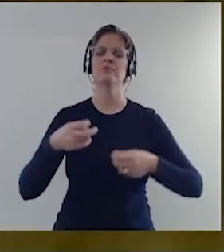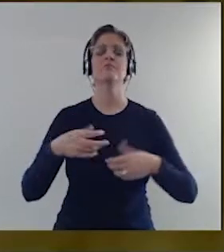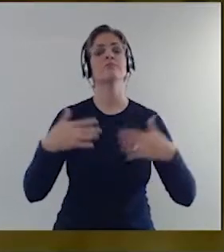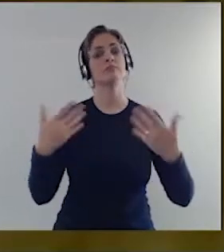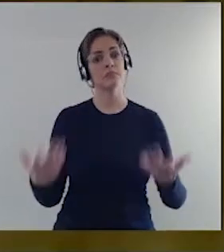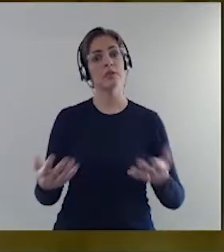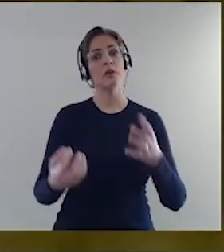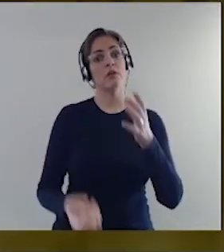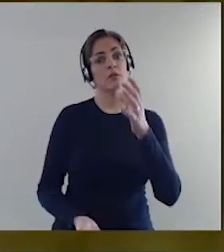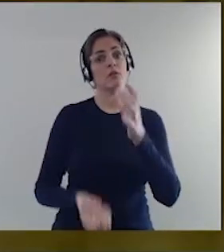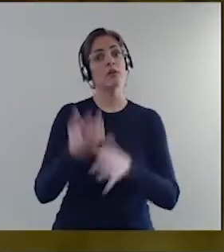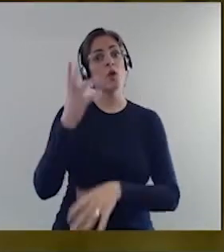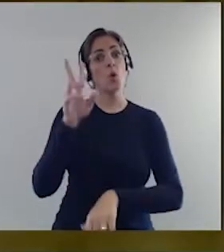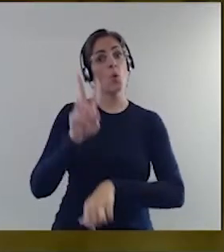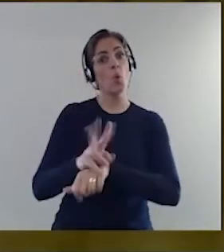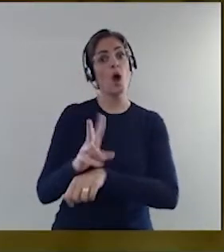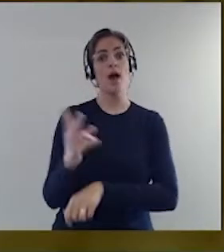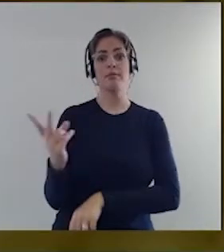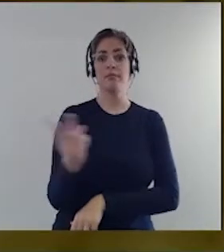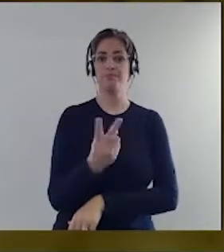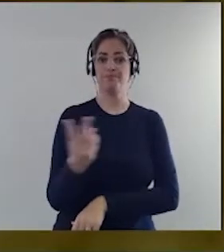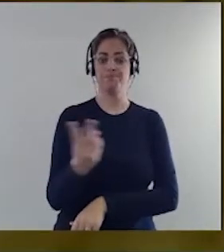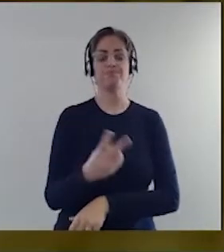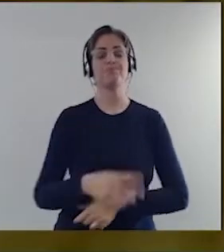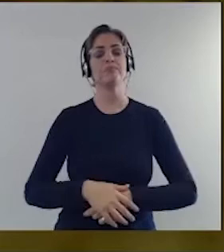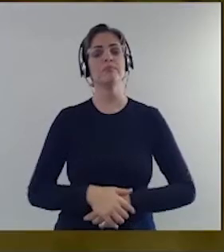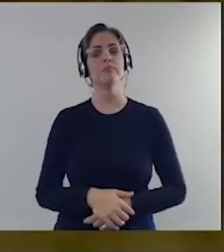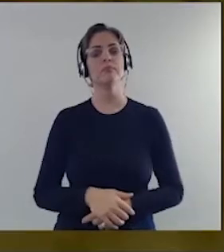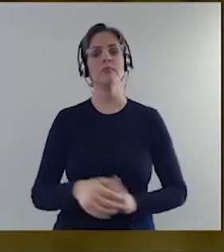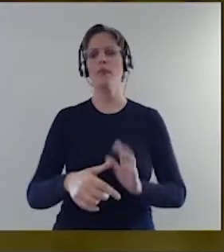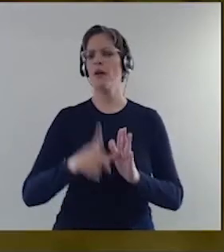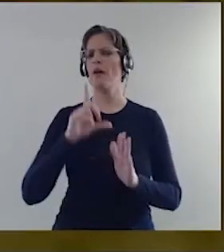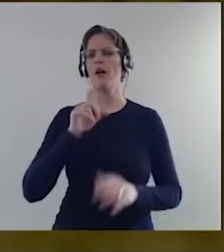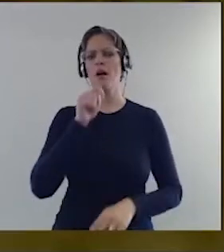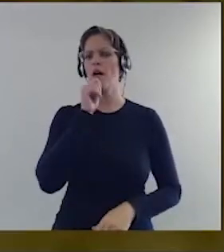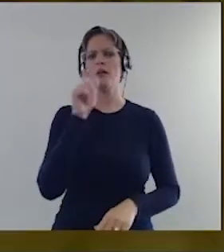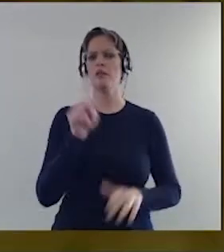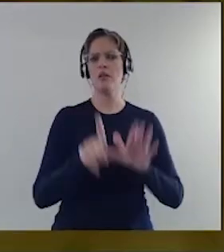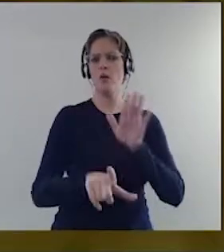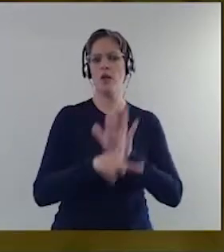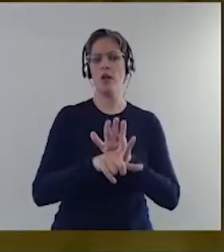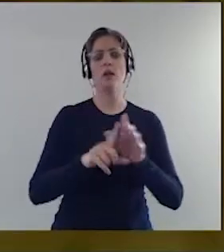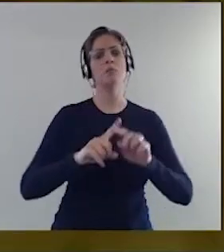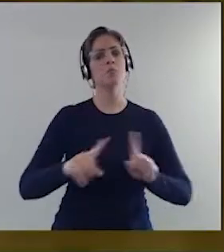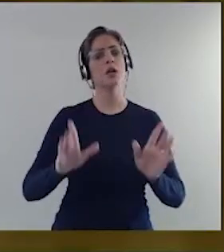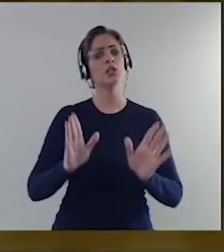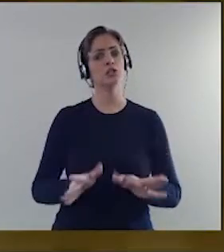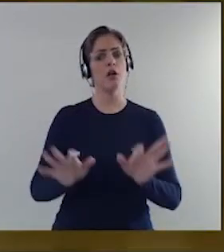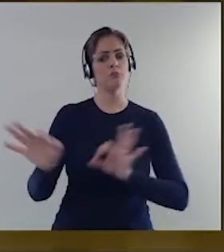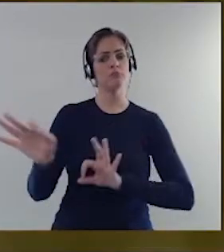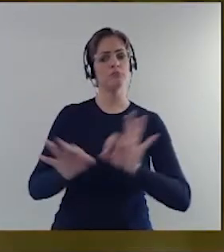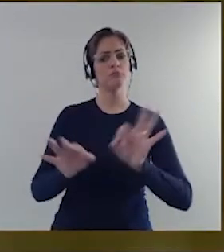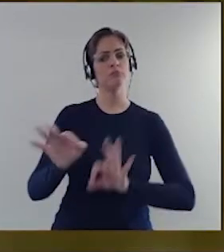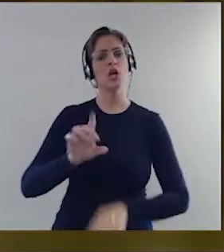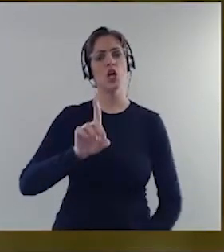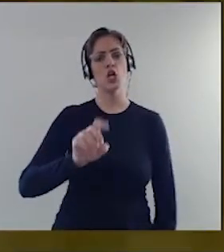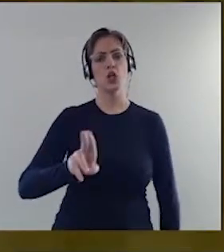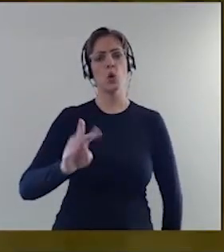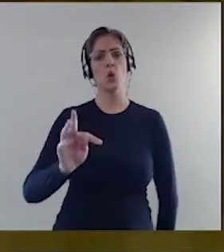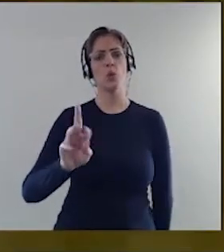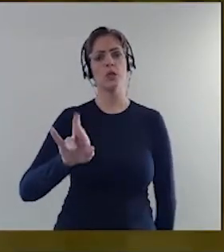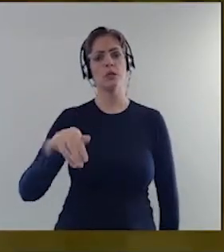guarda compartilhada. Mesmo antes de regulamentada por lei, surge por construção doutrinária e